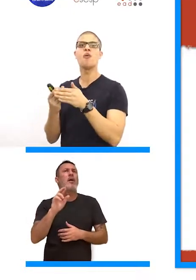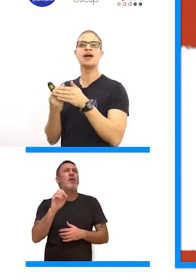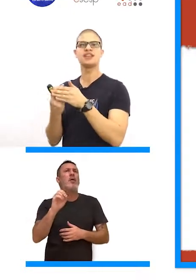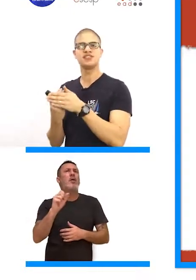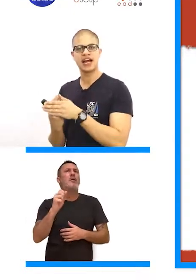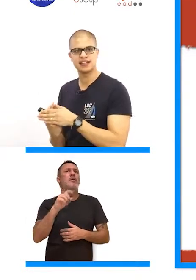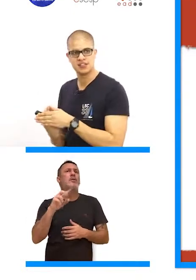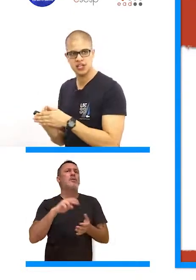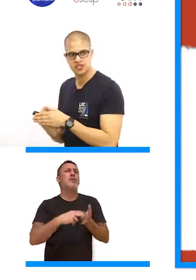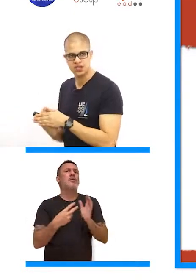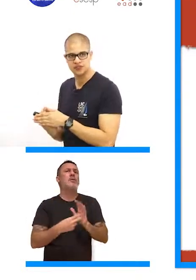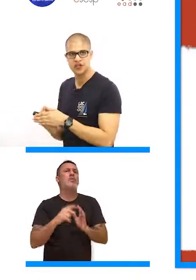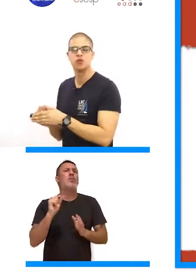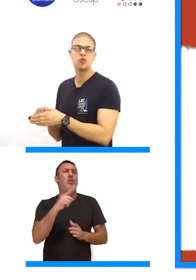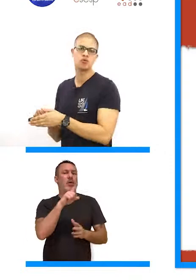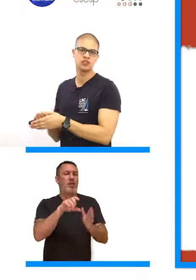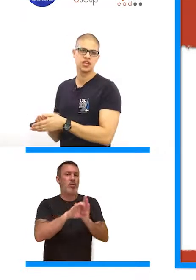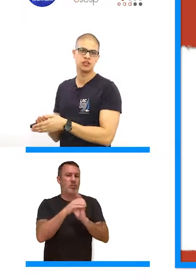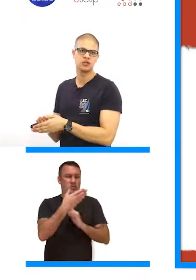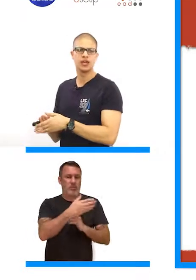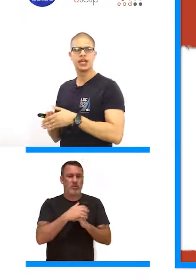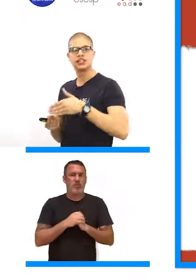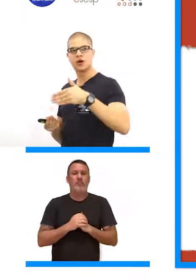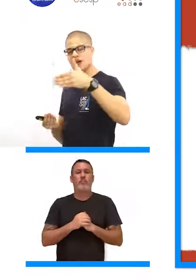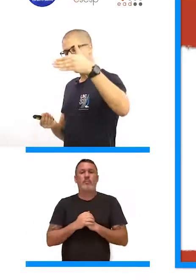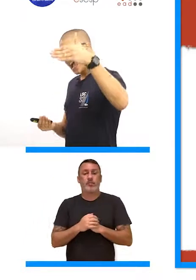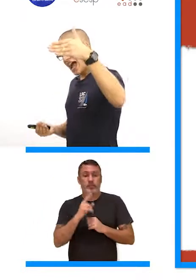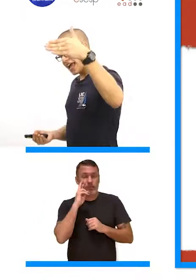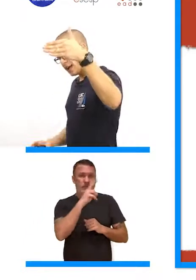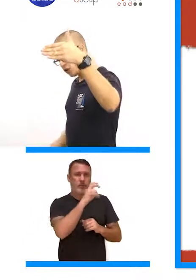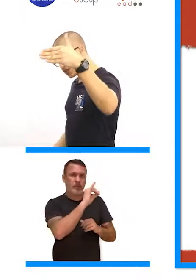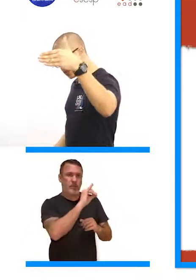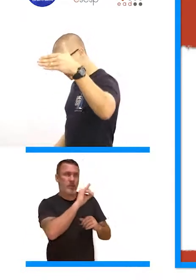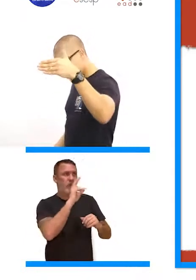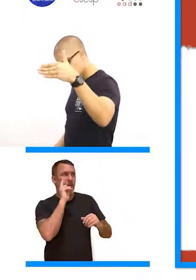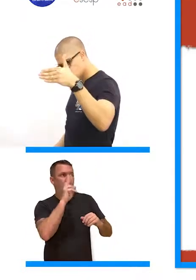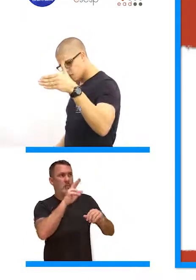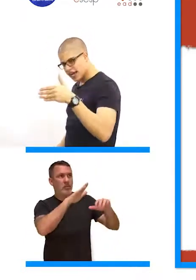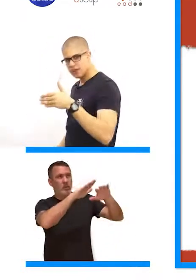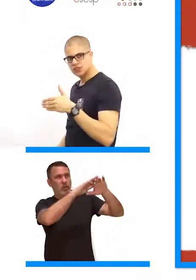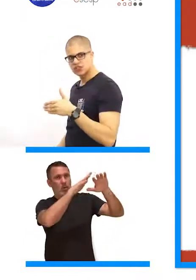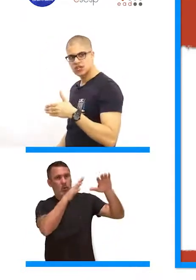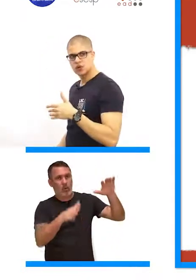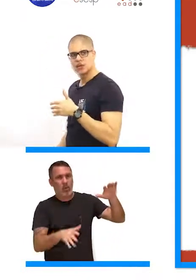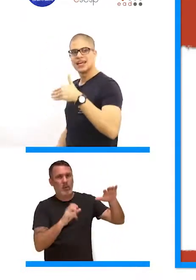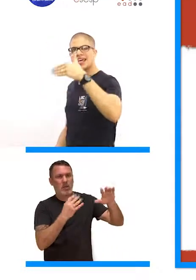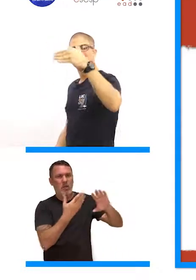maneira formalizada, científica, o conceito. Então, a remoção